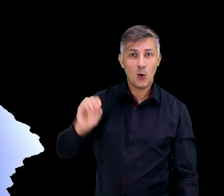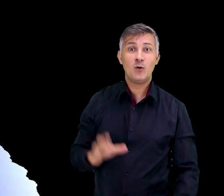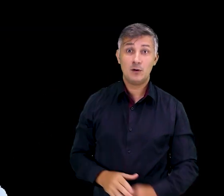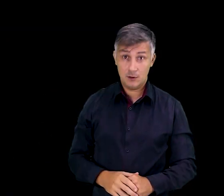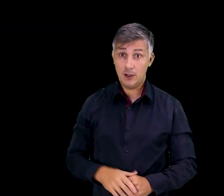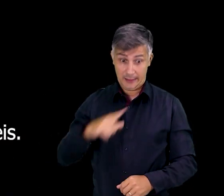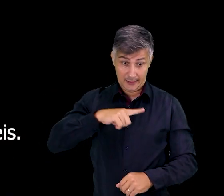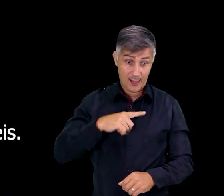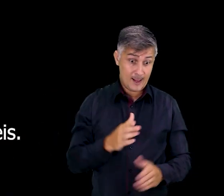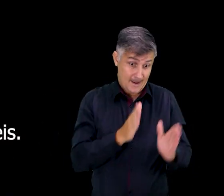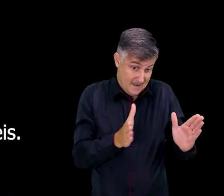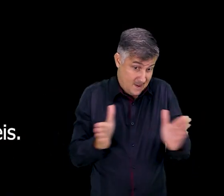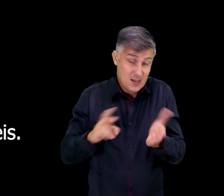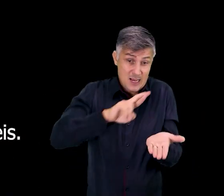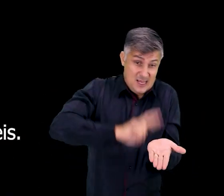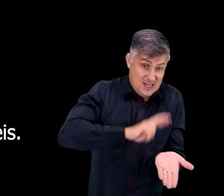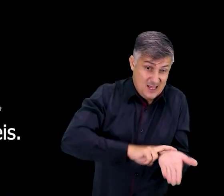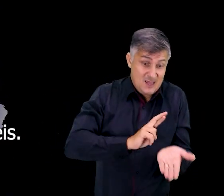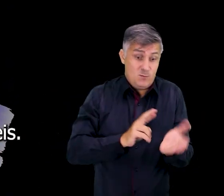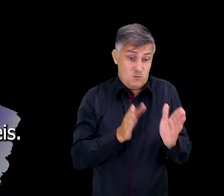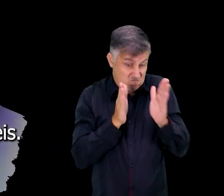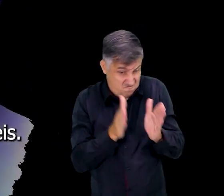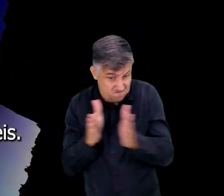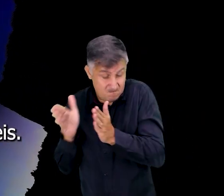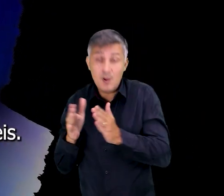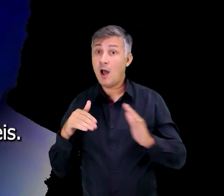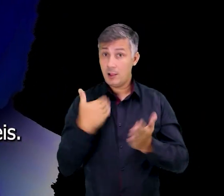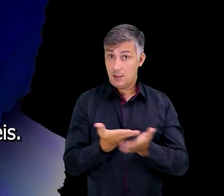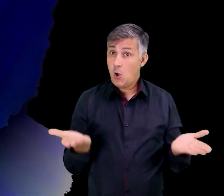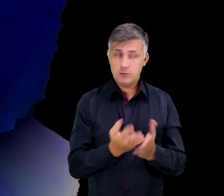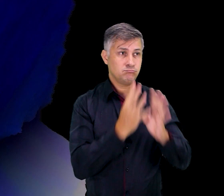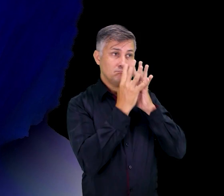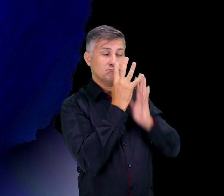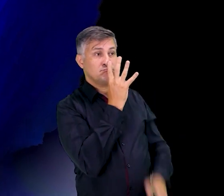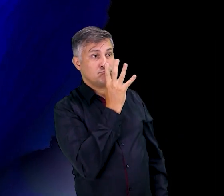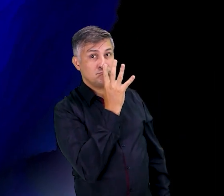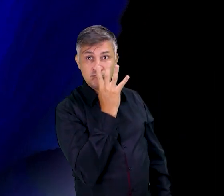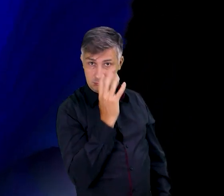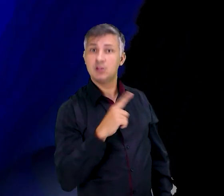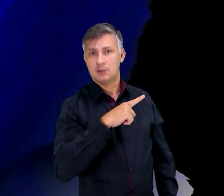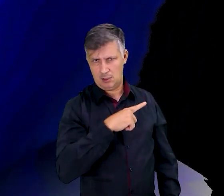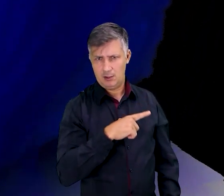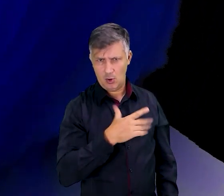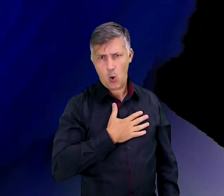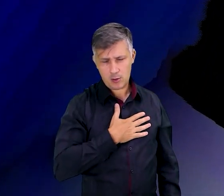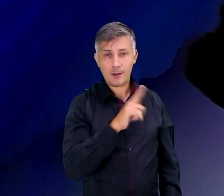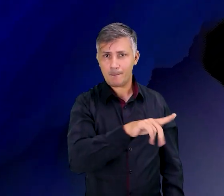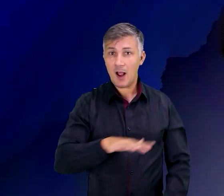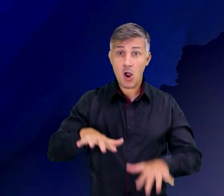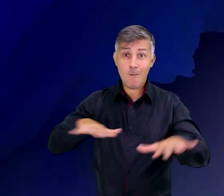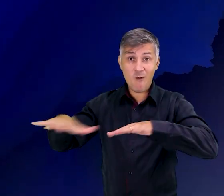rima e os ritmos rebuscados continuam a ser esteticamente admiráveis, mas a liberdade conquistada